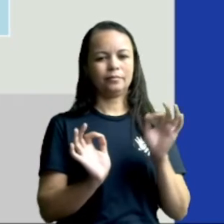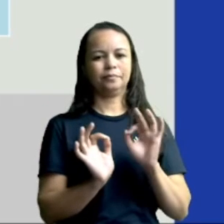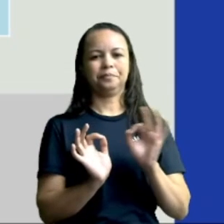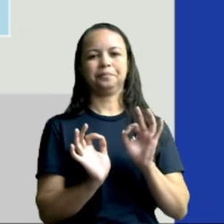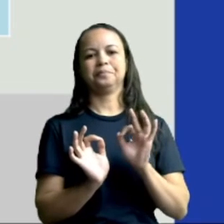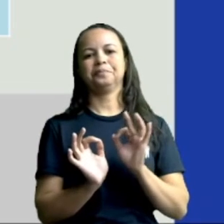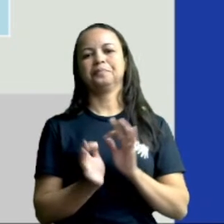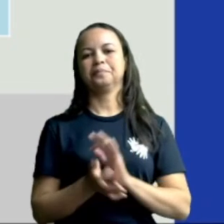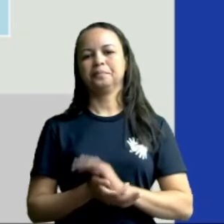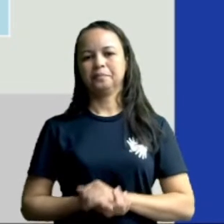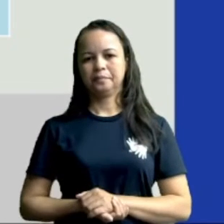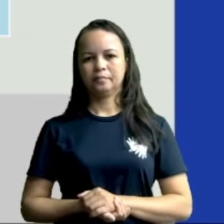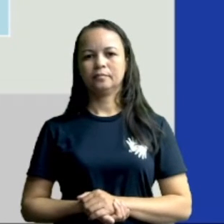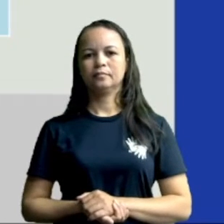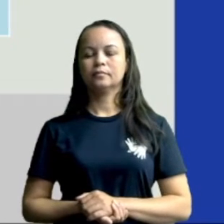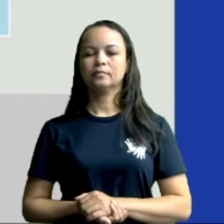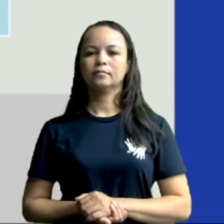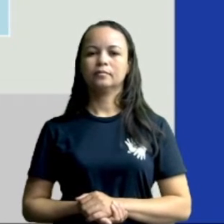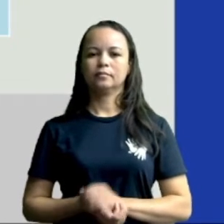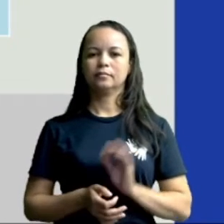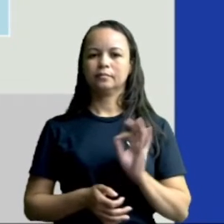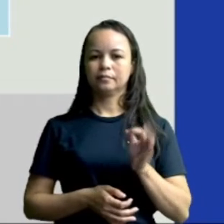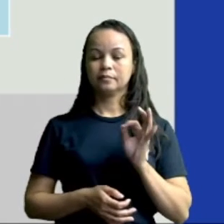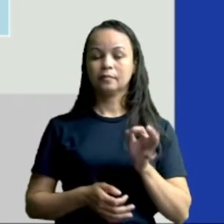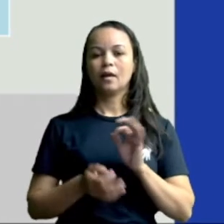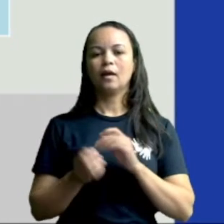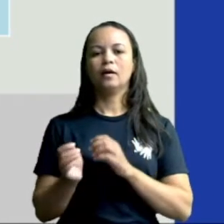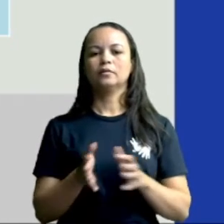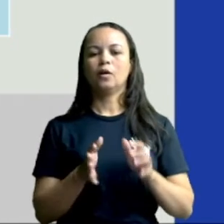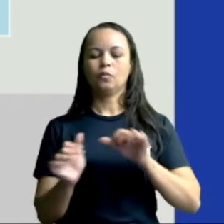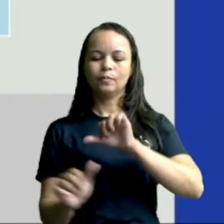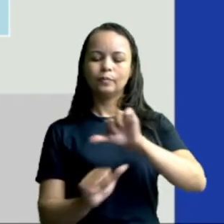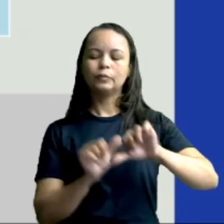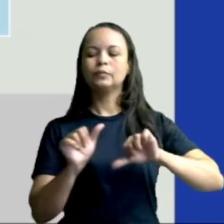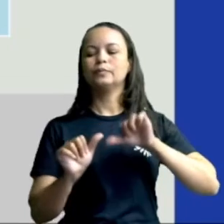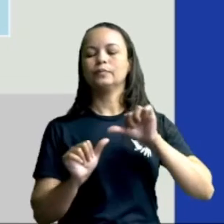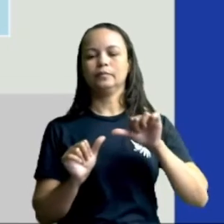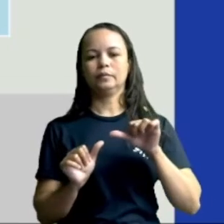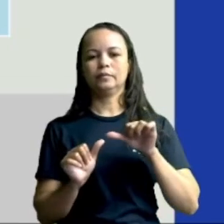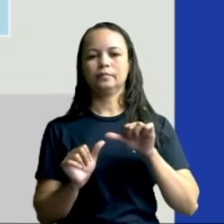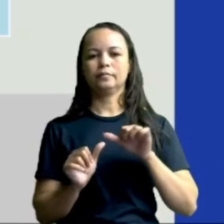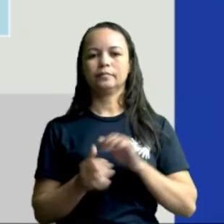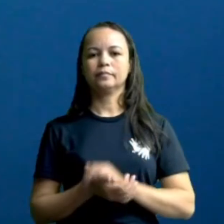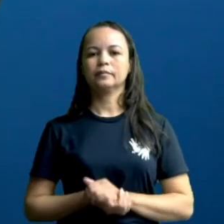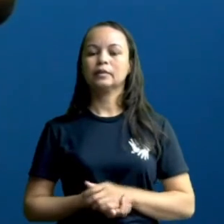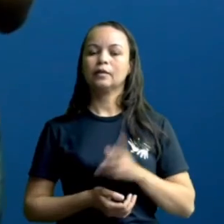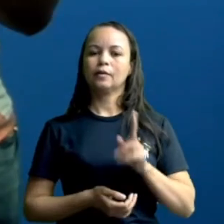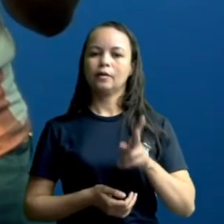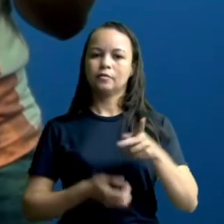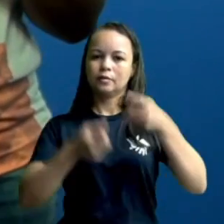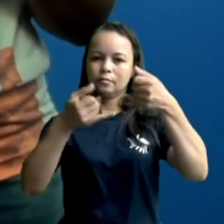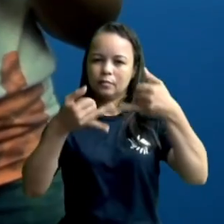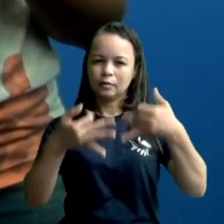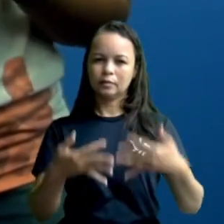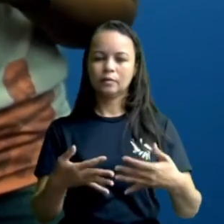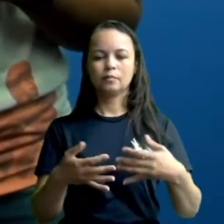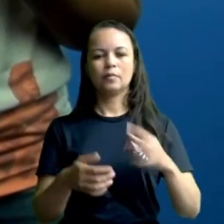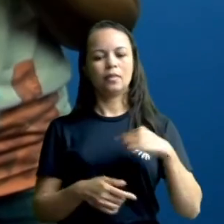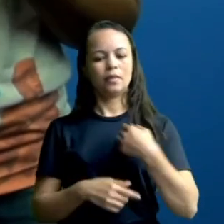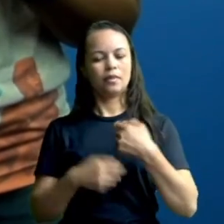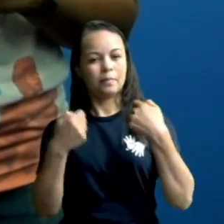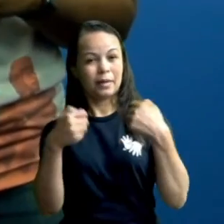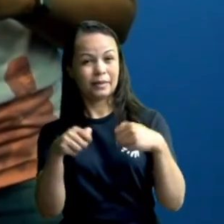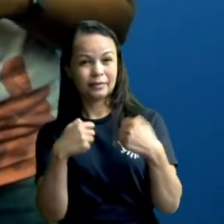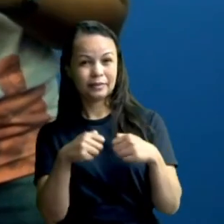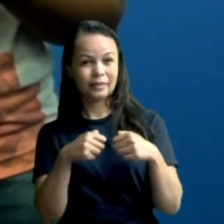Este prêmio não é para mim, certo? Então, a gente muda. É o que eu sempre digo, a gente